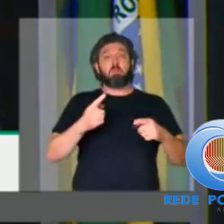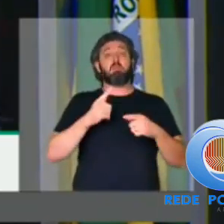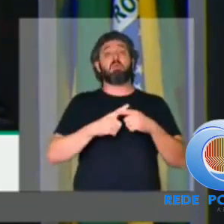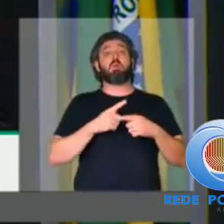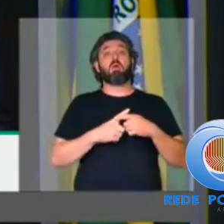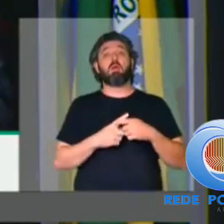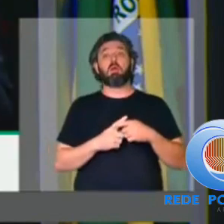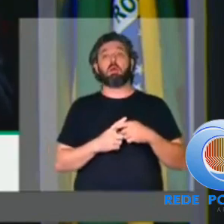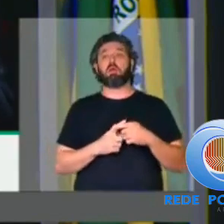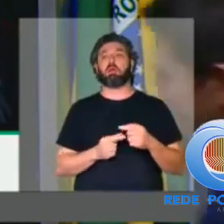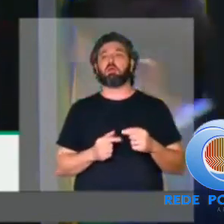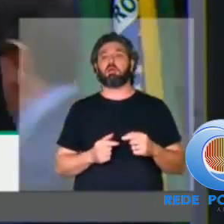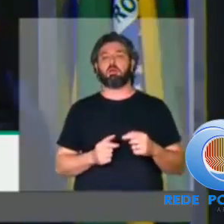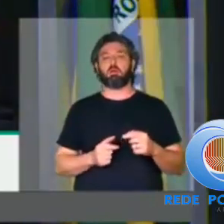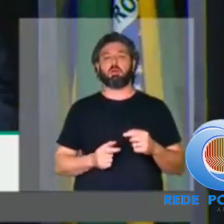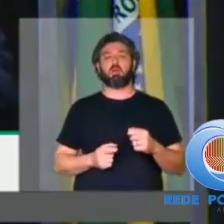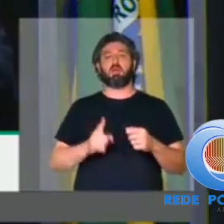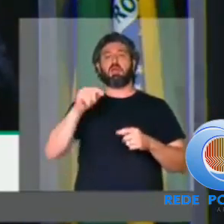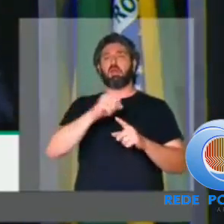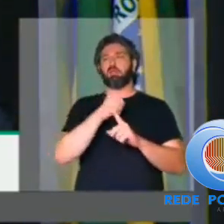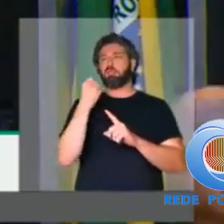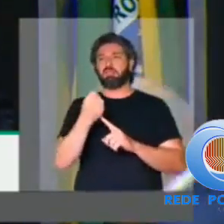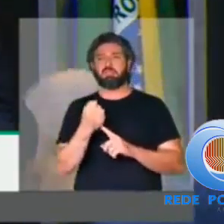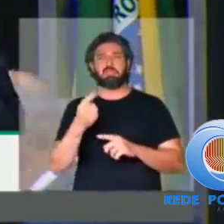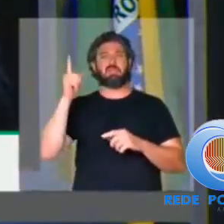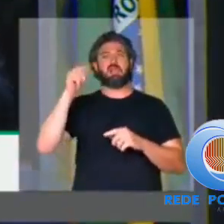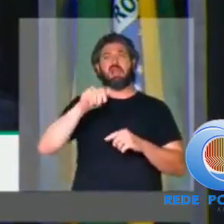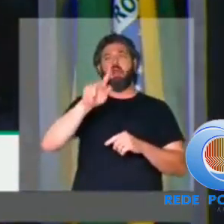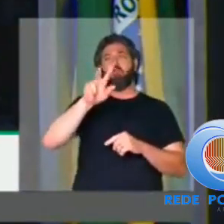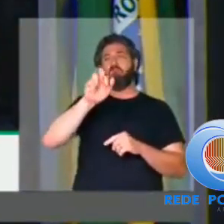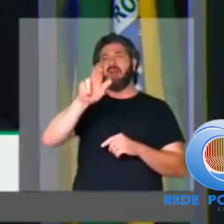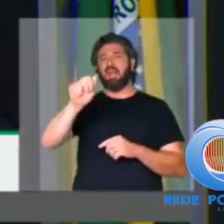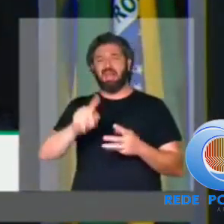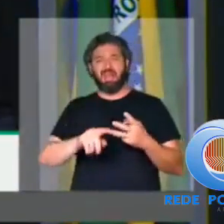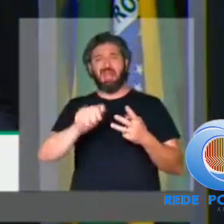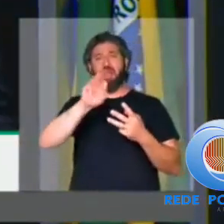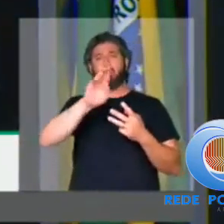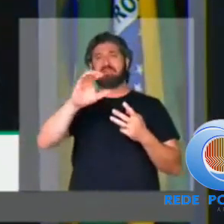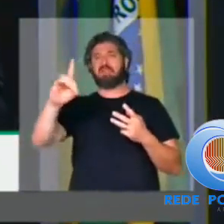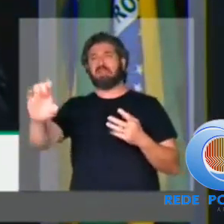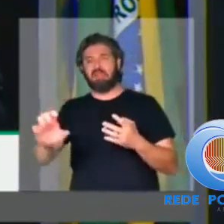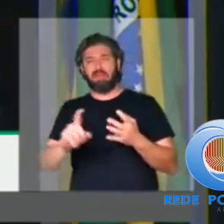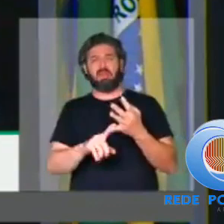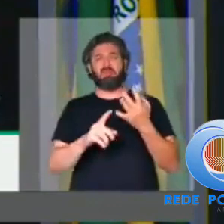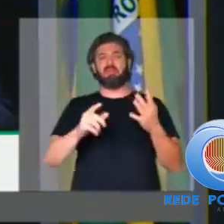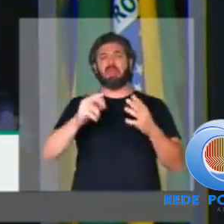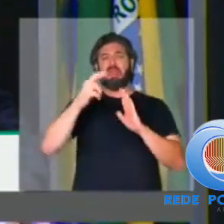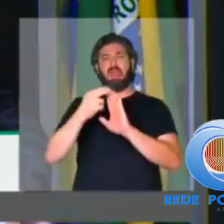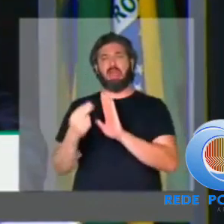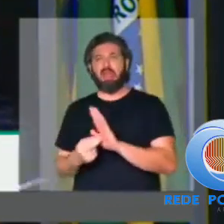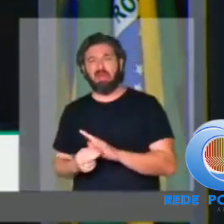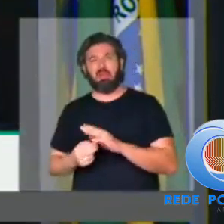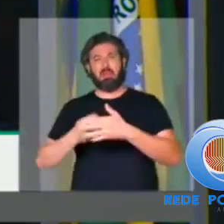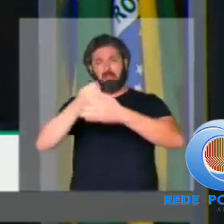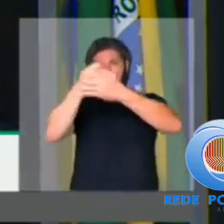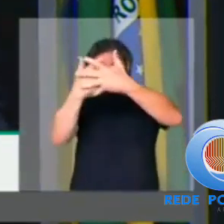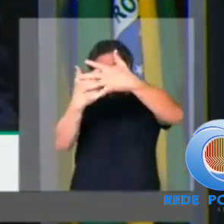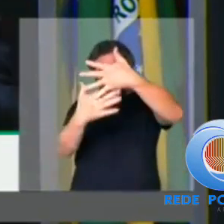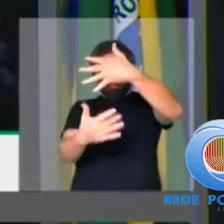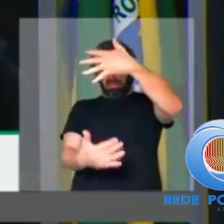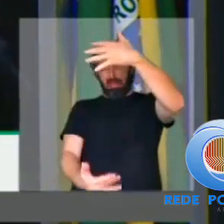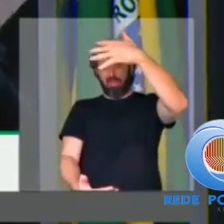Porque é bloco K, é E-Social, é alvará, é AVCB, é regulamentação que não acaba